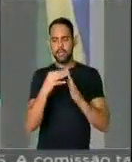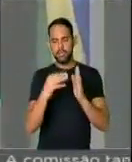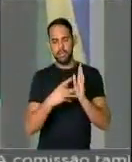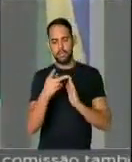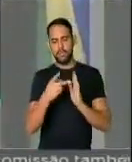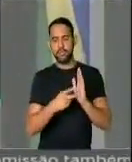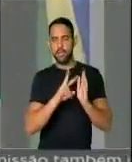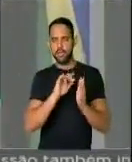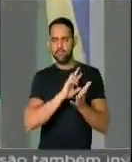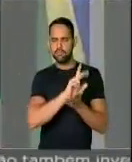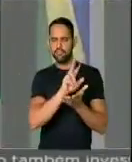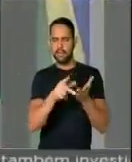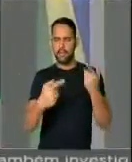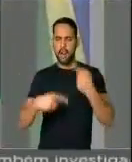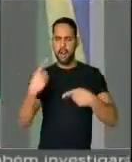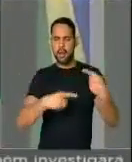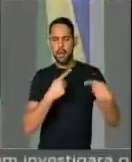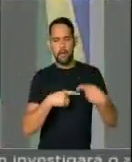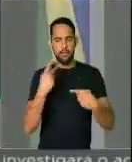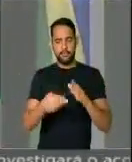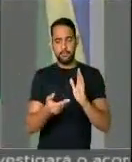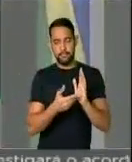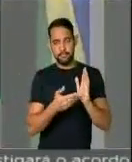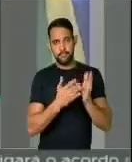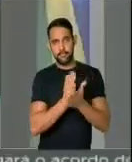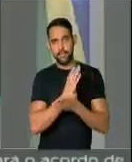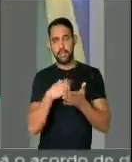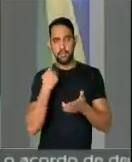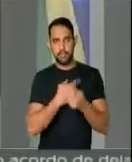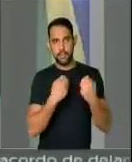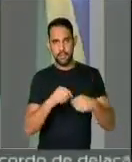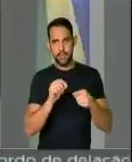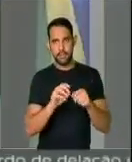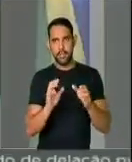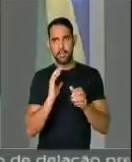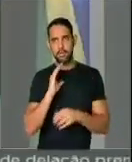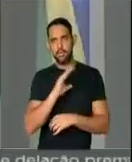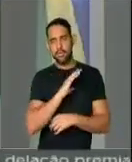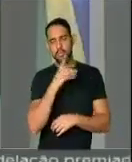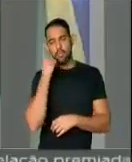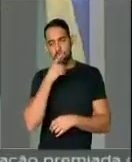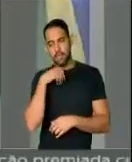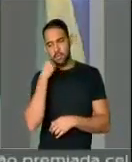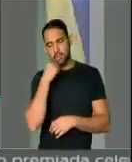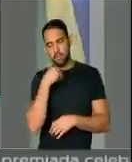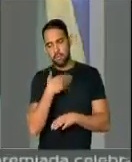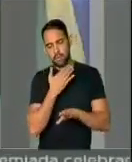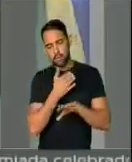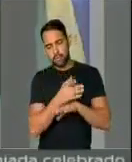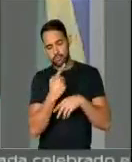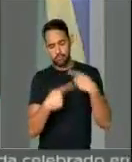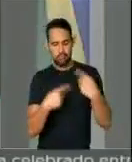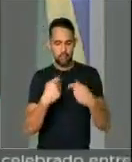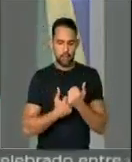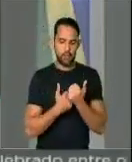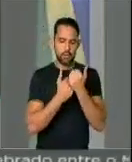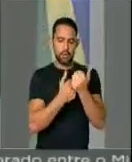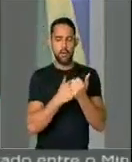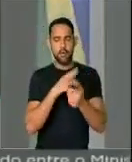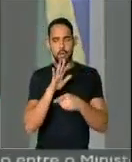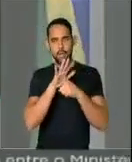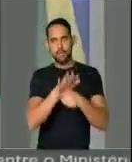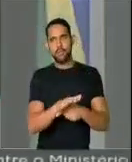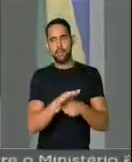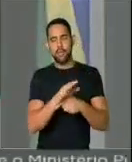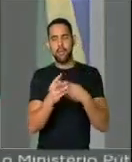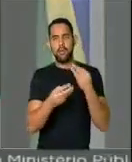várias discussões que virão para esta casa e que nós precisamos dessa comissão externa para nós darmos a nossa parcela de